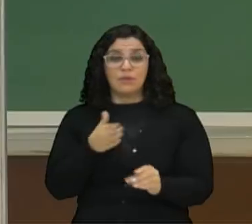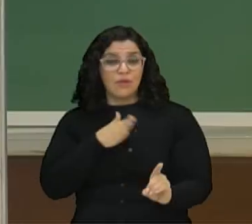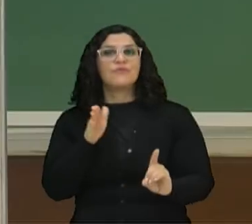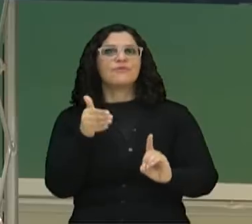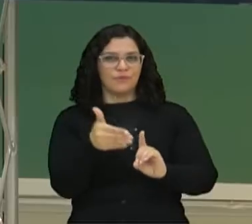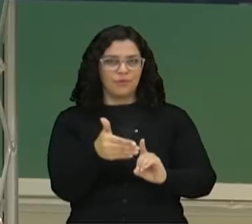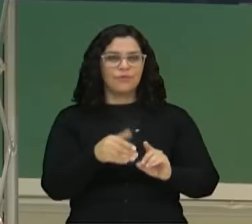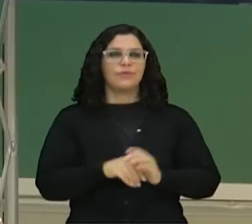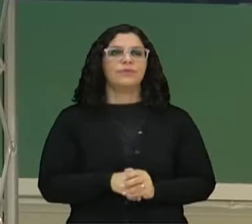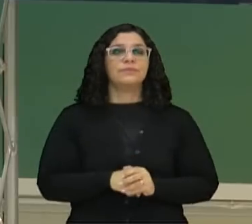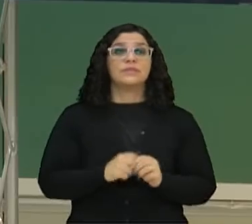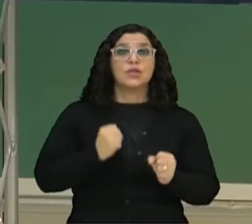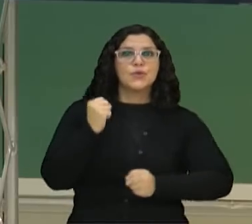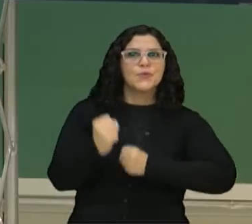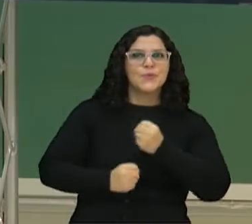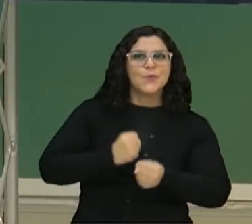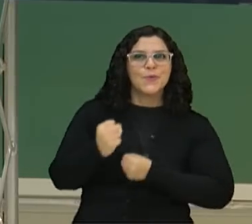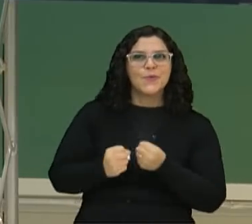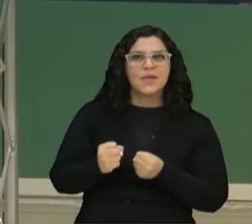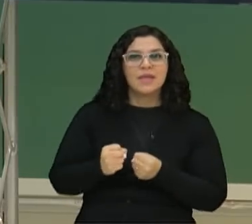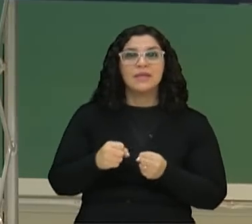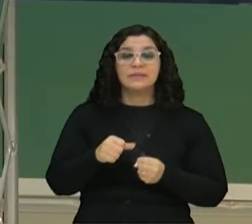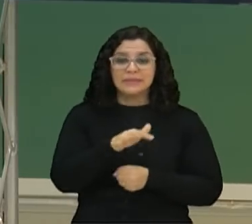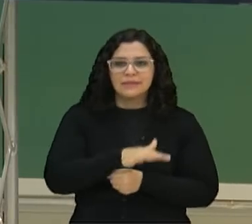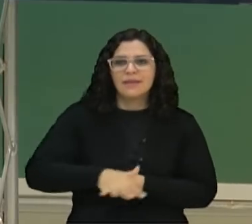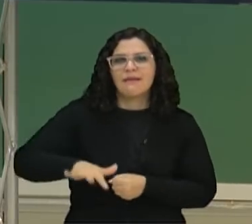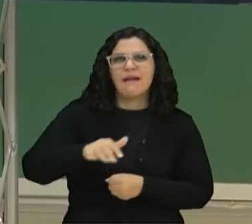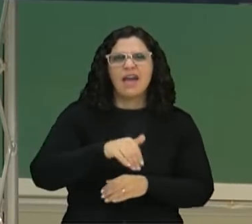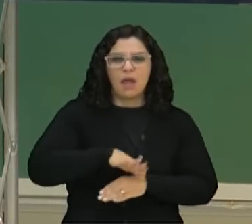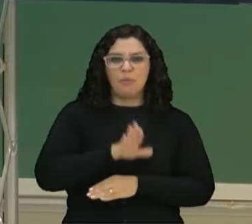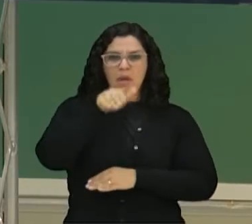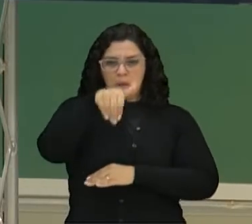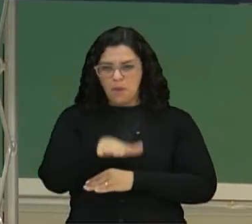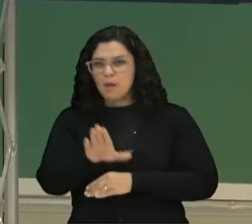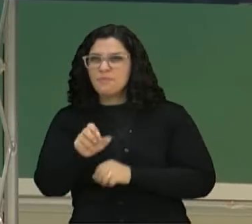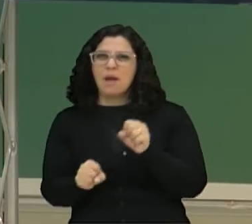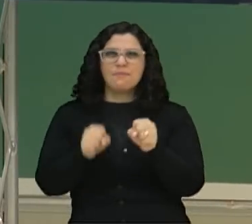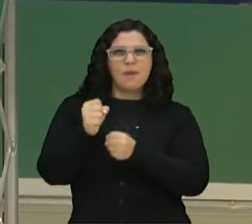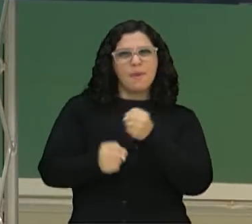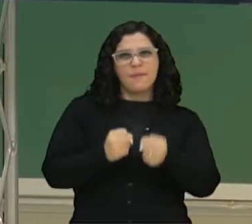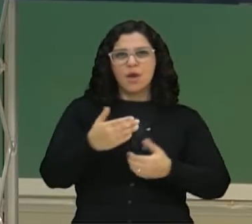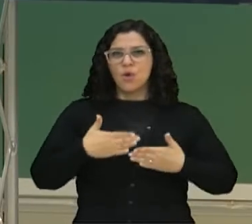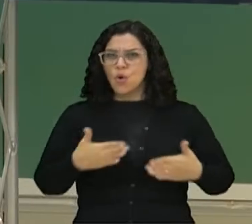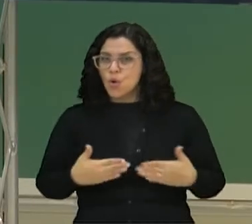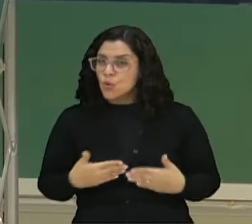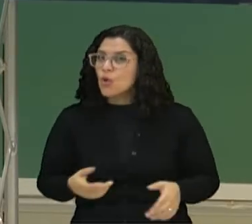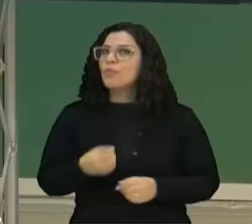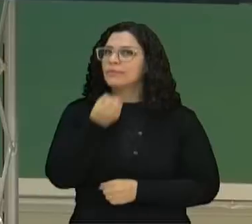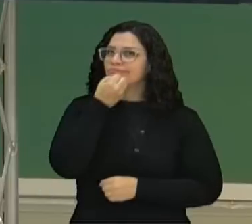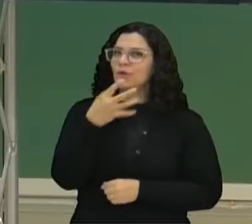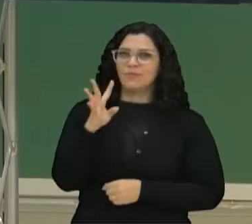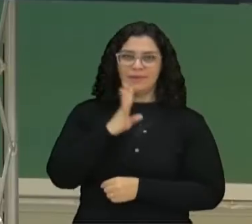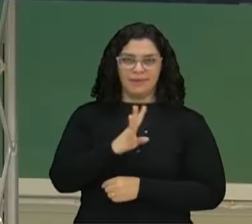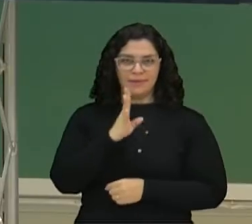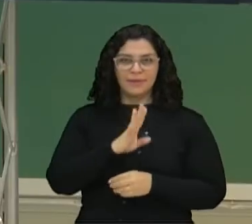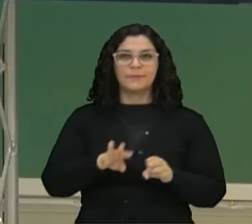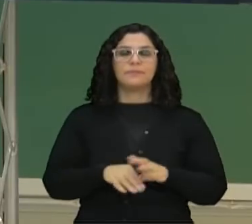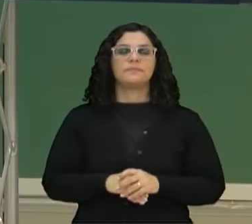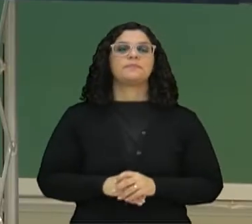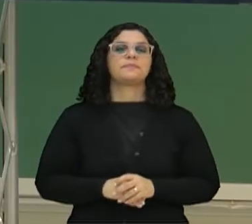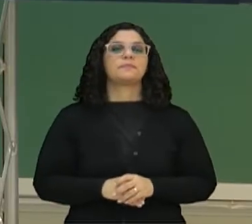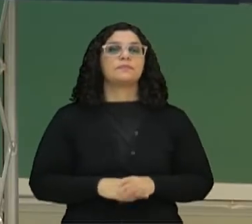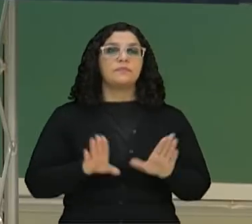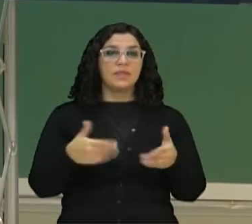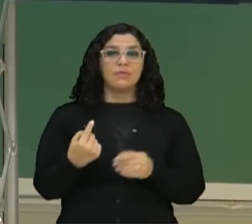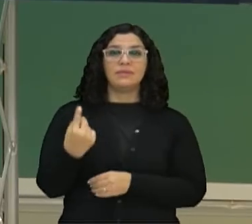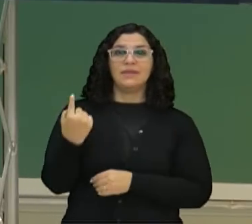precisa, né? Correr em terreno natural, acidentado, subir, então uma atividade física bem bacana, né? Então